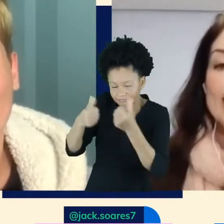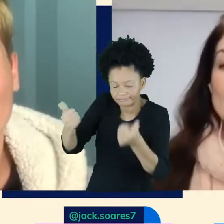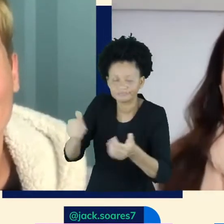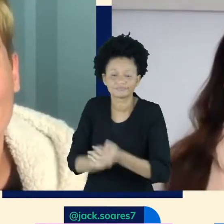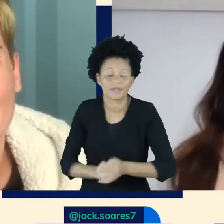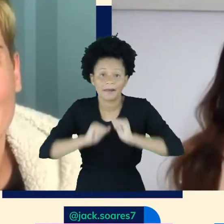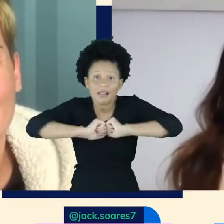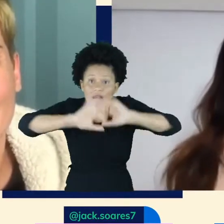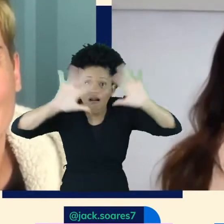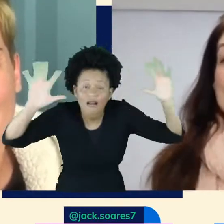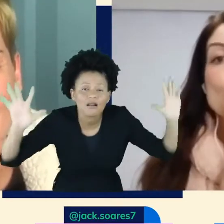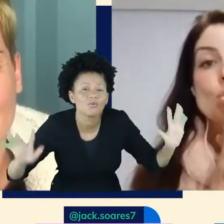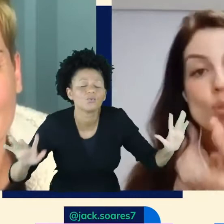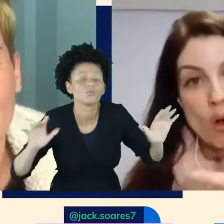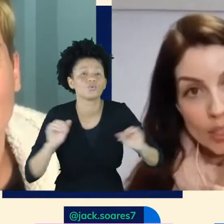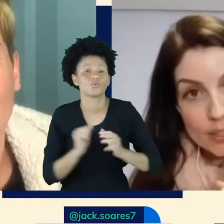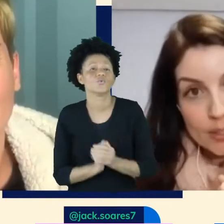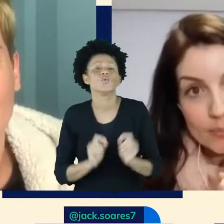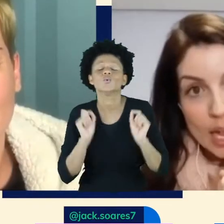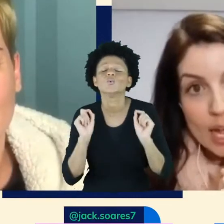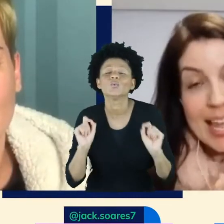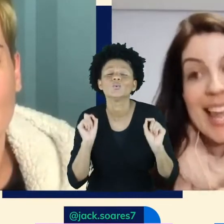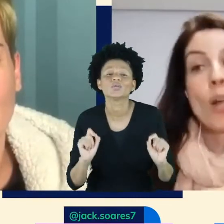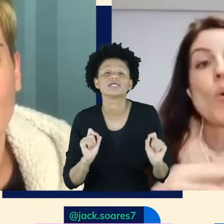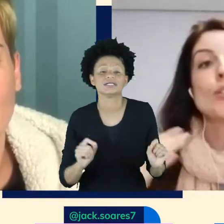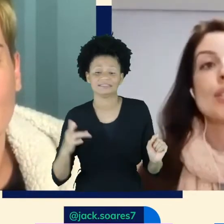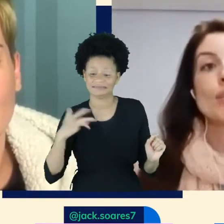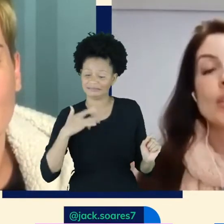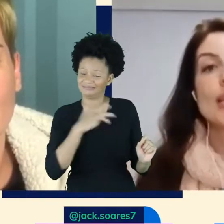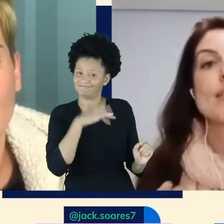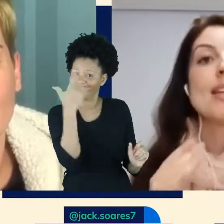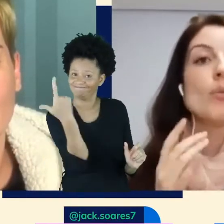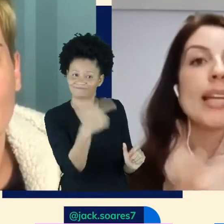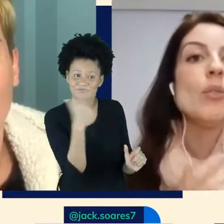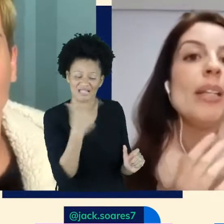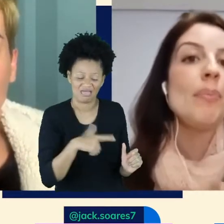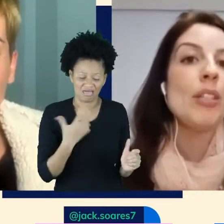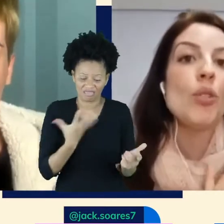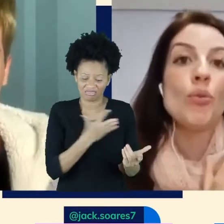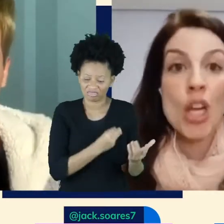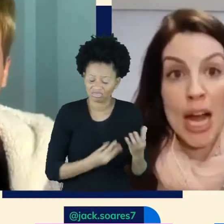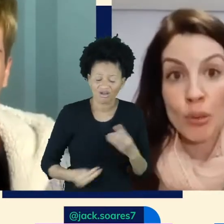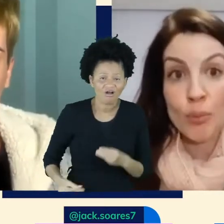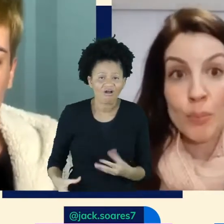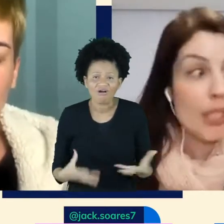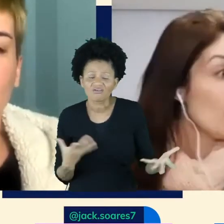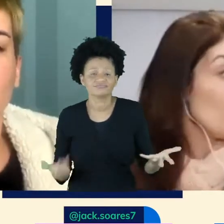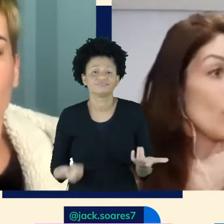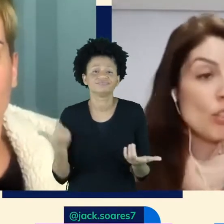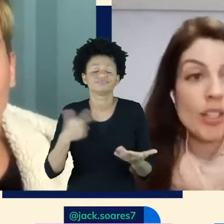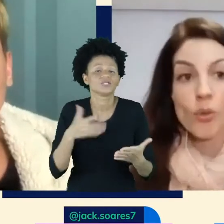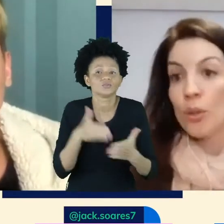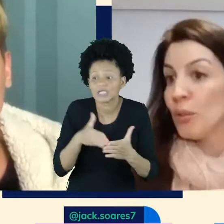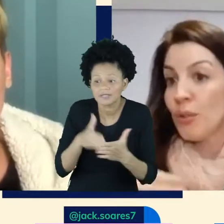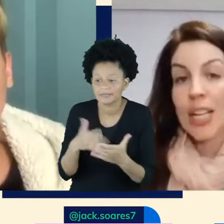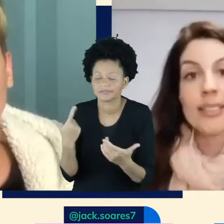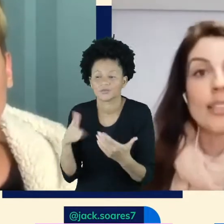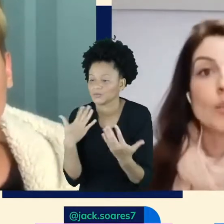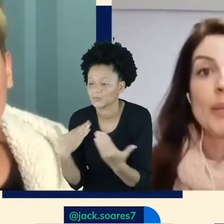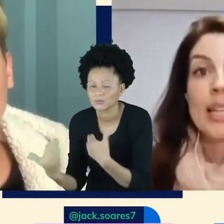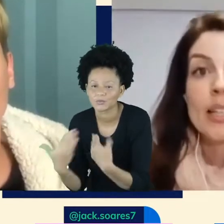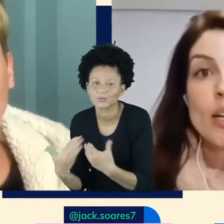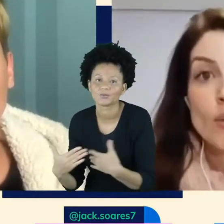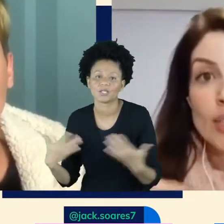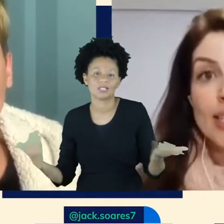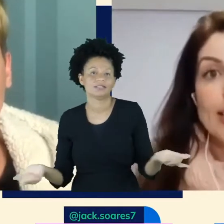gente, o que não é saudável são os toques, tá? É quando essa nudez não tem o limite e o diálogo, porque também não adianta todo mundo ficar